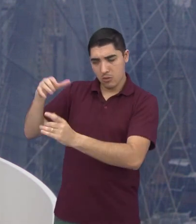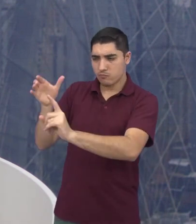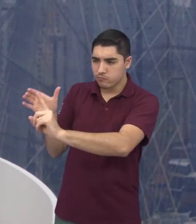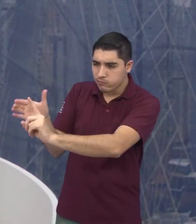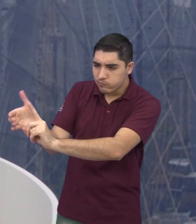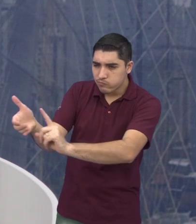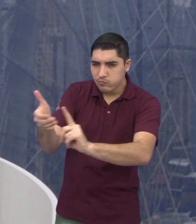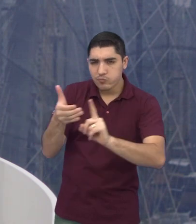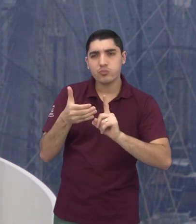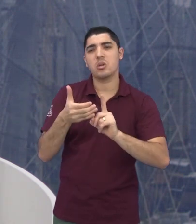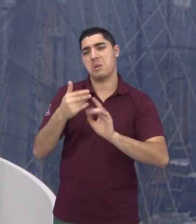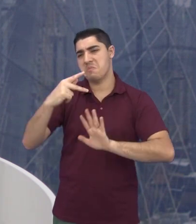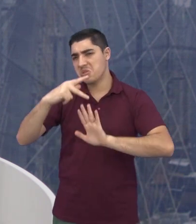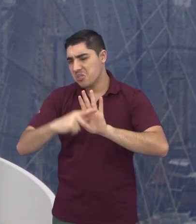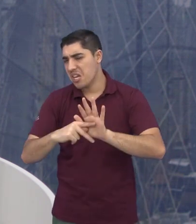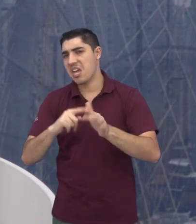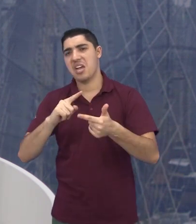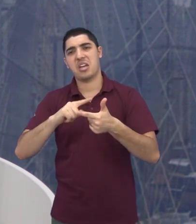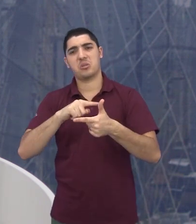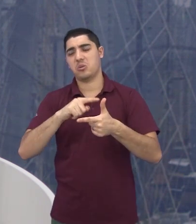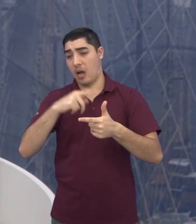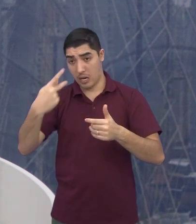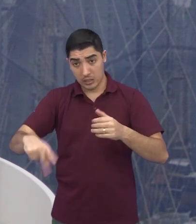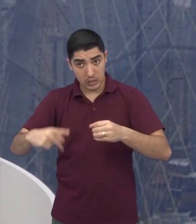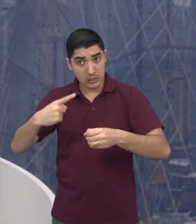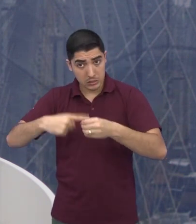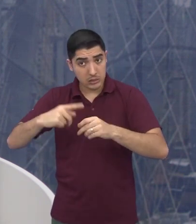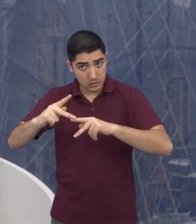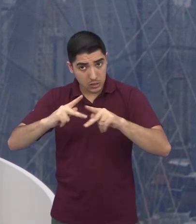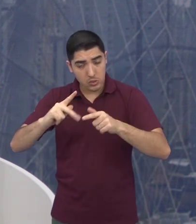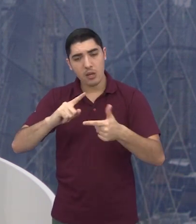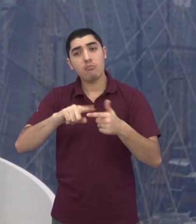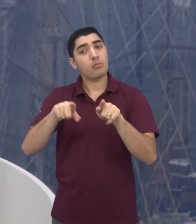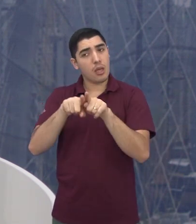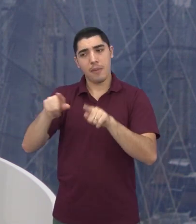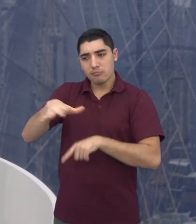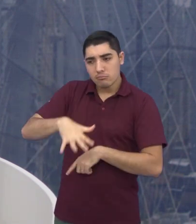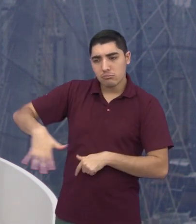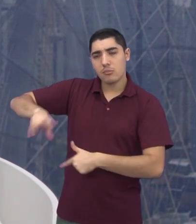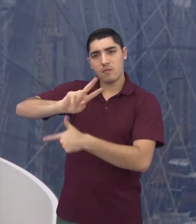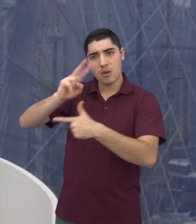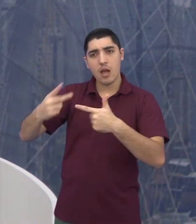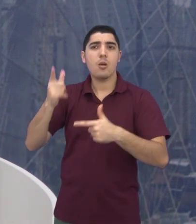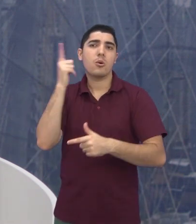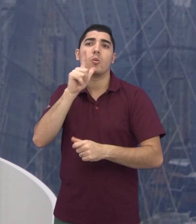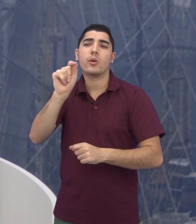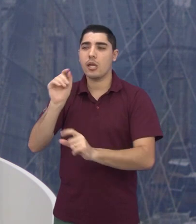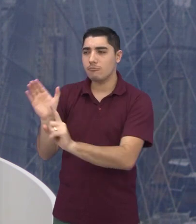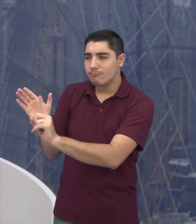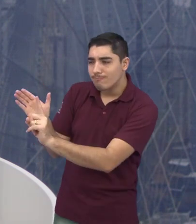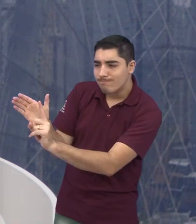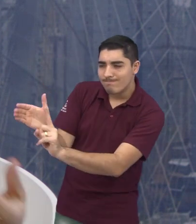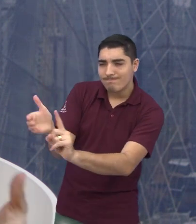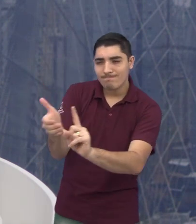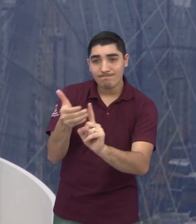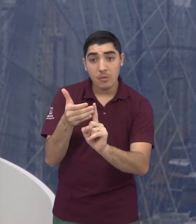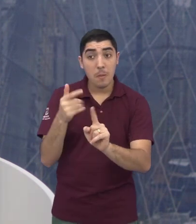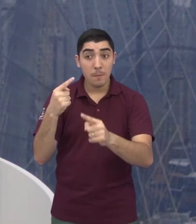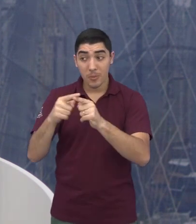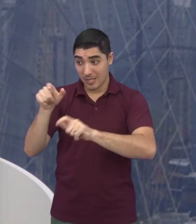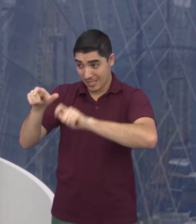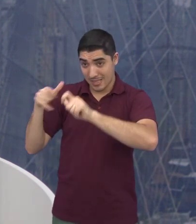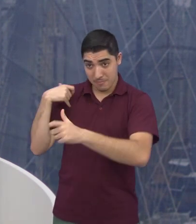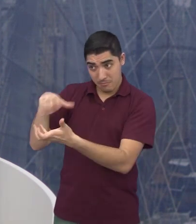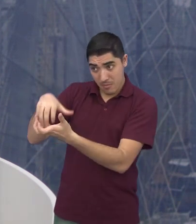puder imaginar, tanto na nossa cidade quanto na nossa região, de acolhida, né, para que os idosos e